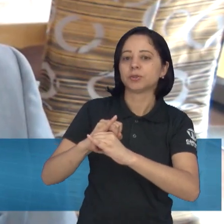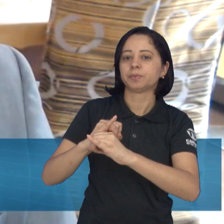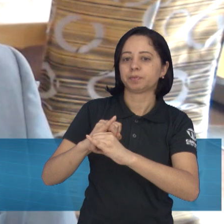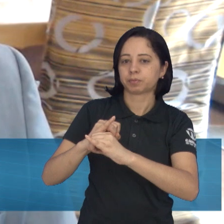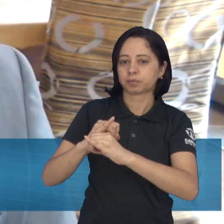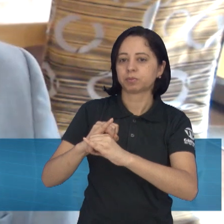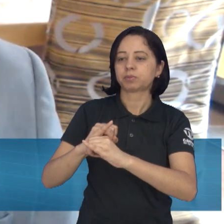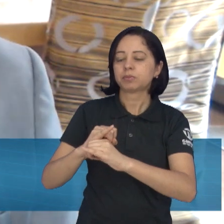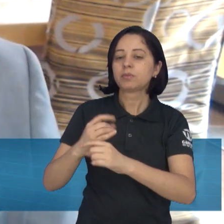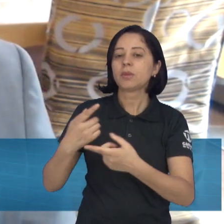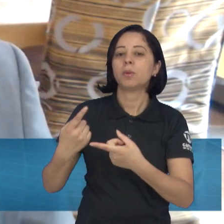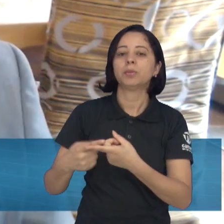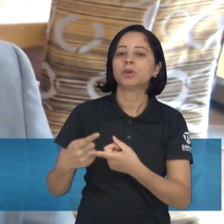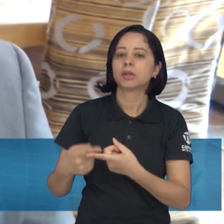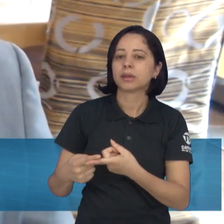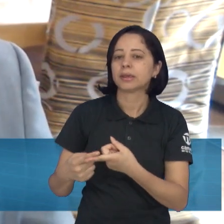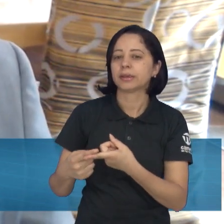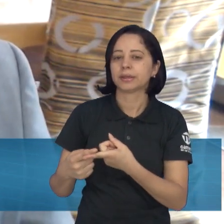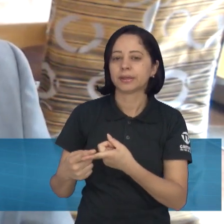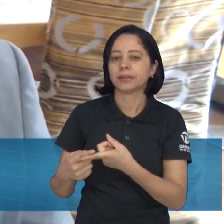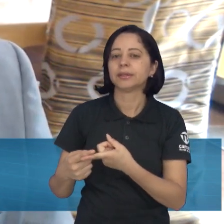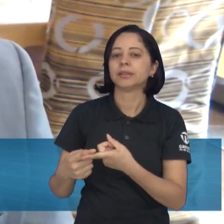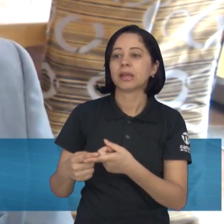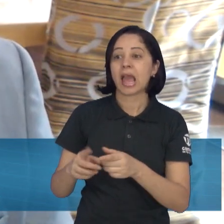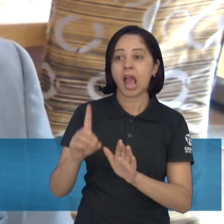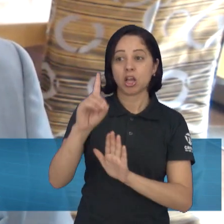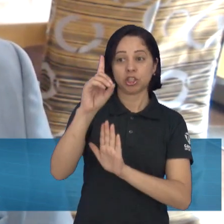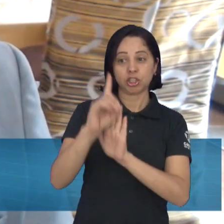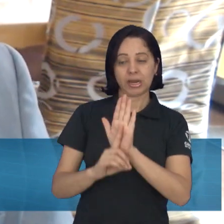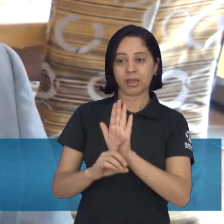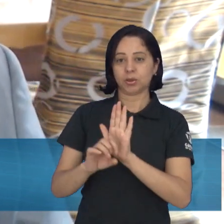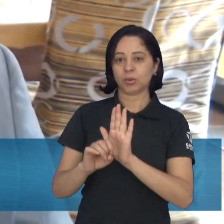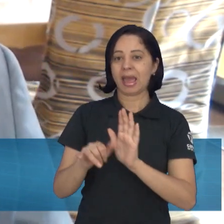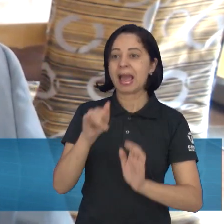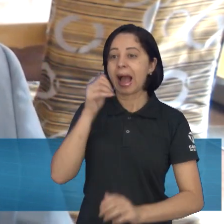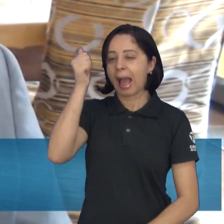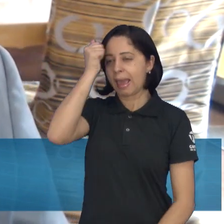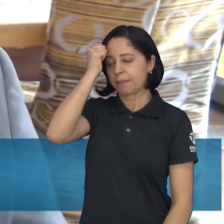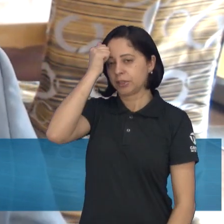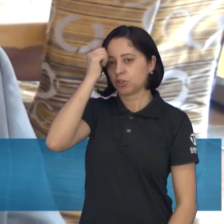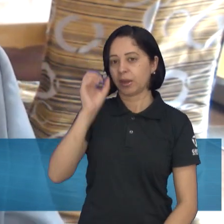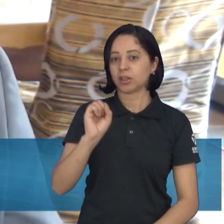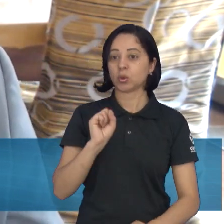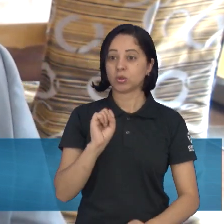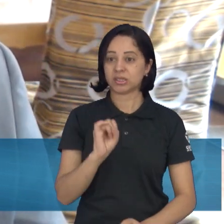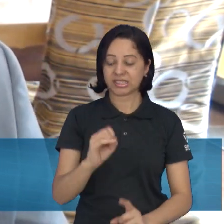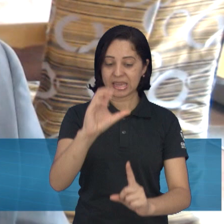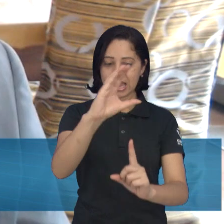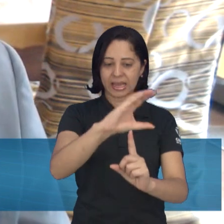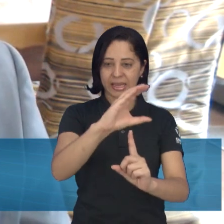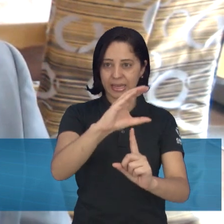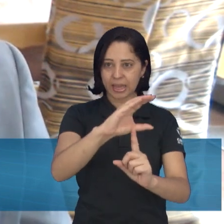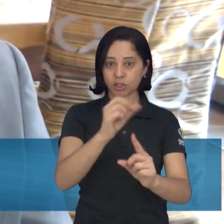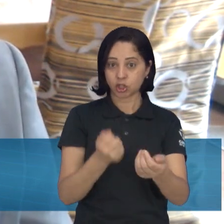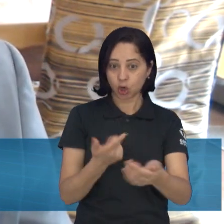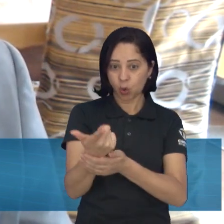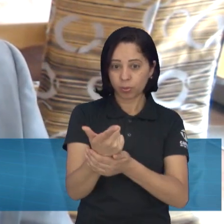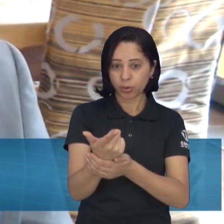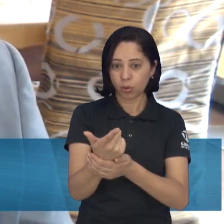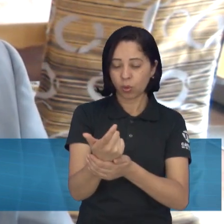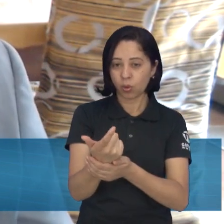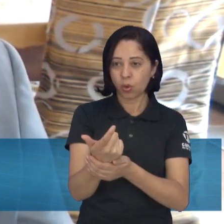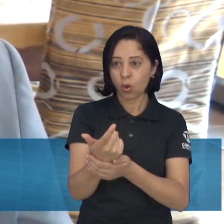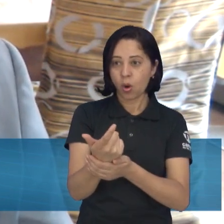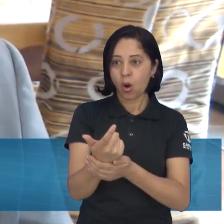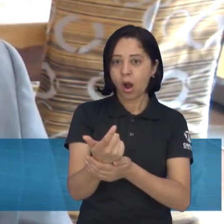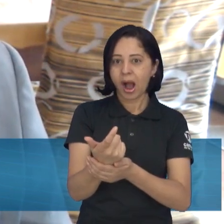aos consumidores justamente pelo direito de arrependimento. Os consumidores têm 7 dias, 5 dias úteis,